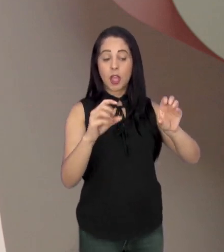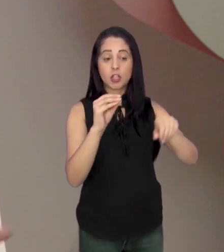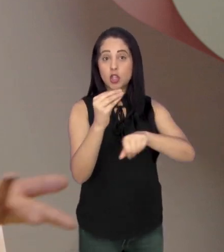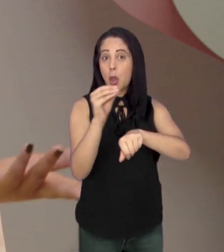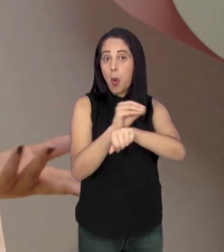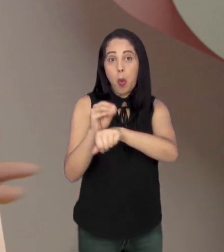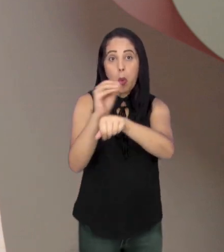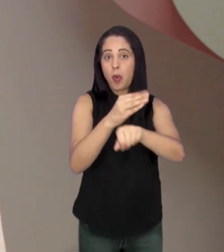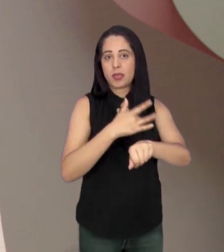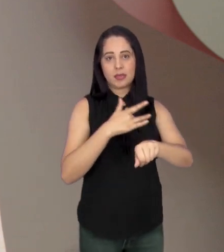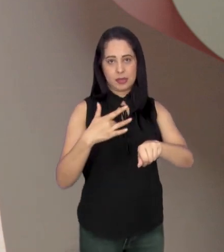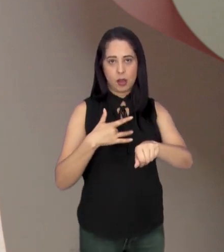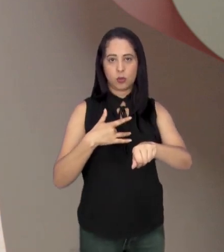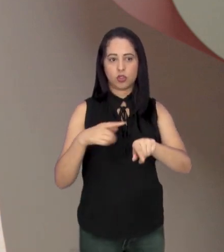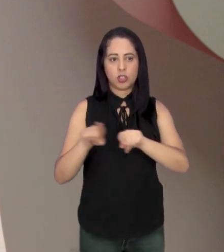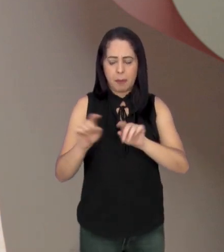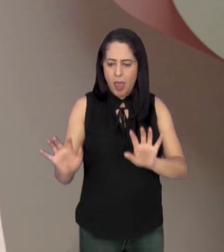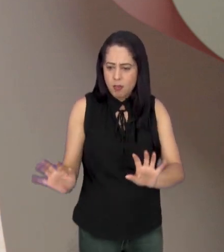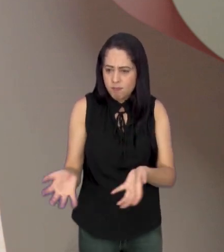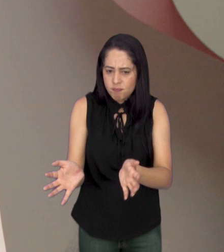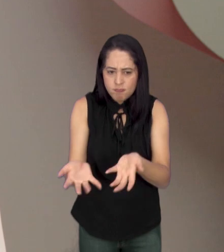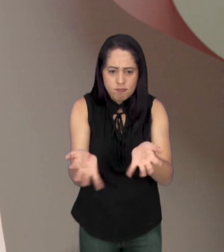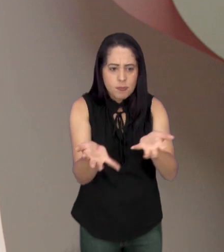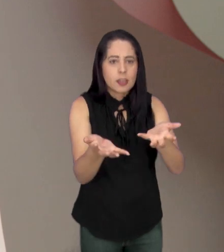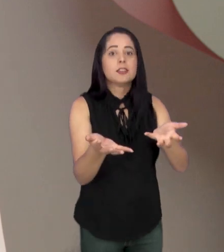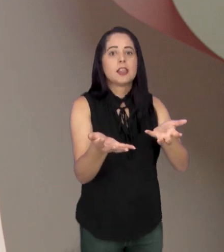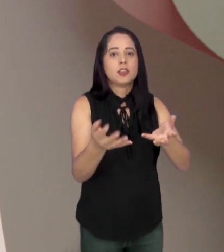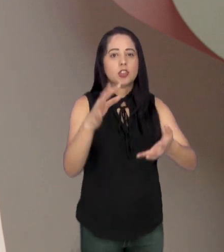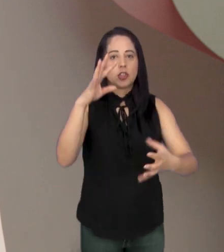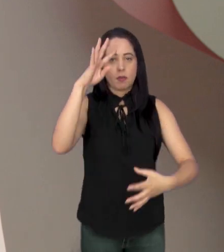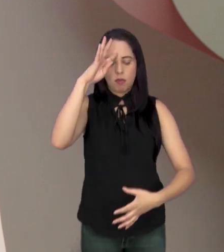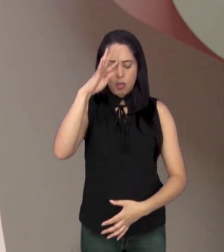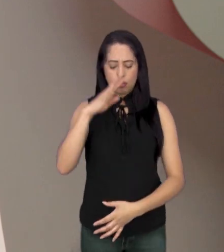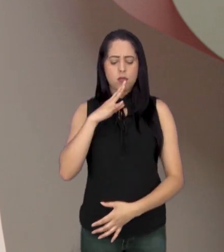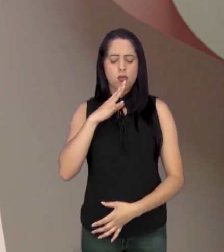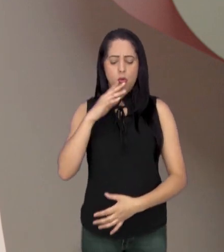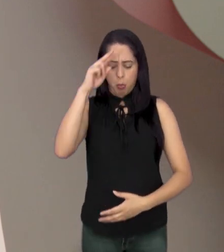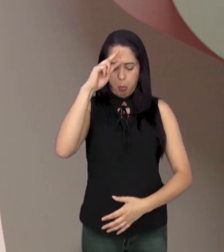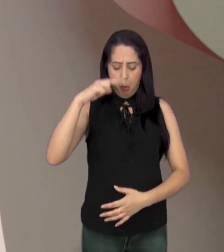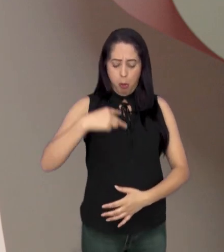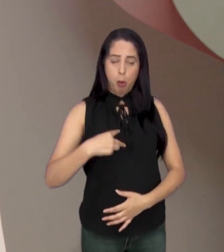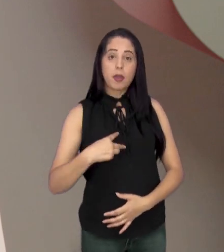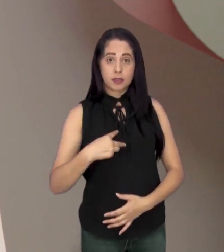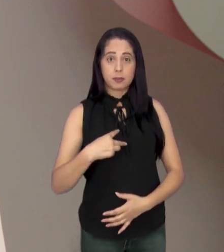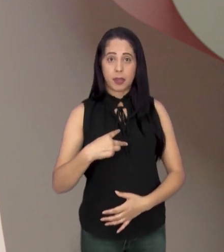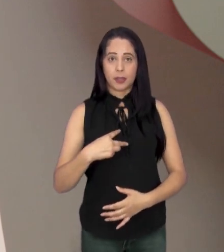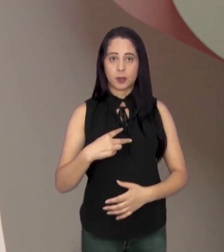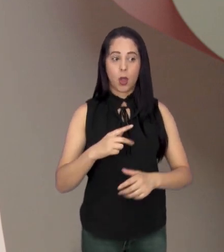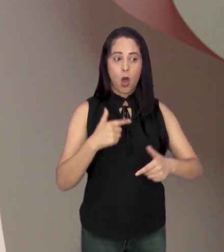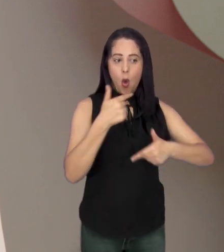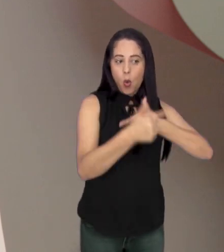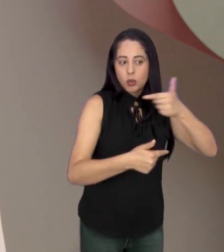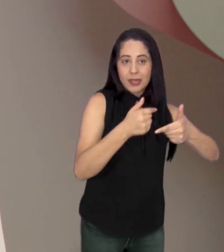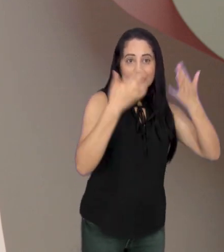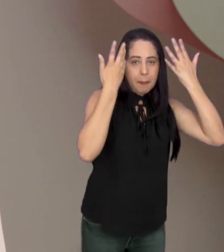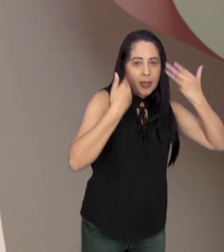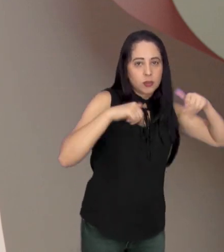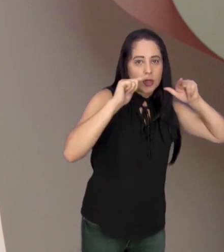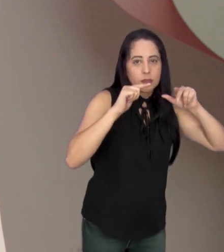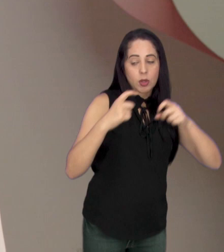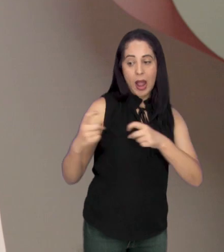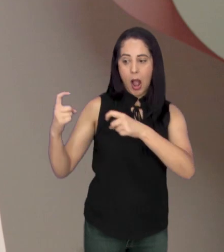saúde, além de motivar o autoconhecimento. Os métodos da naturopatia, em conjunto com a medicina